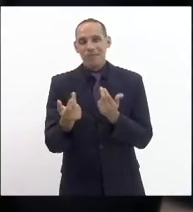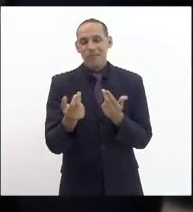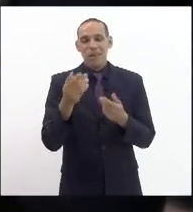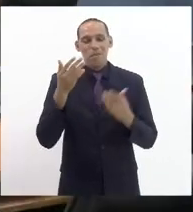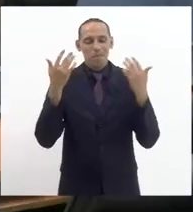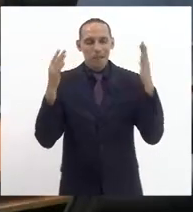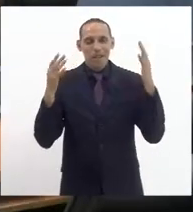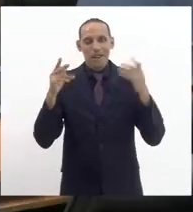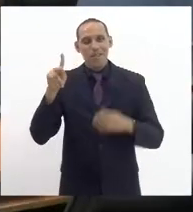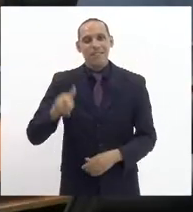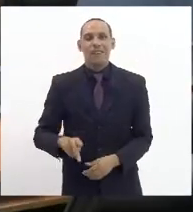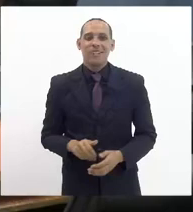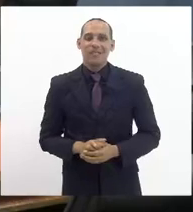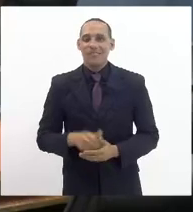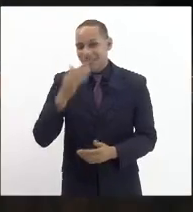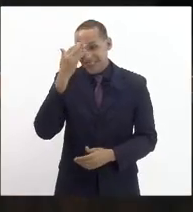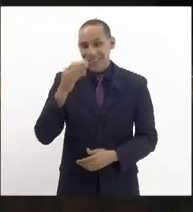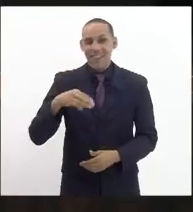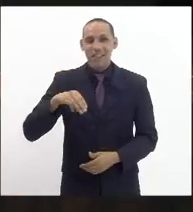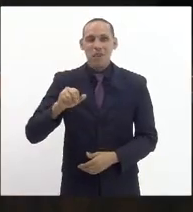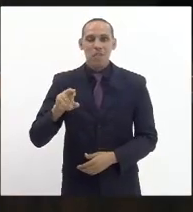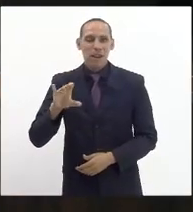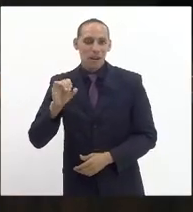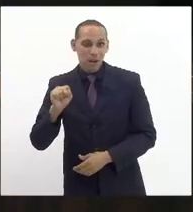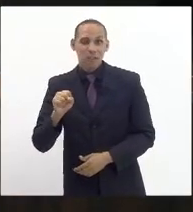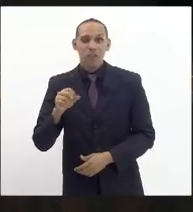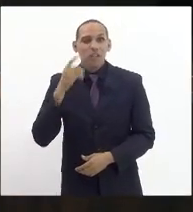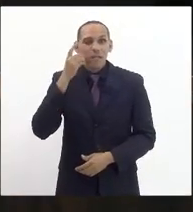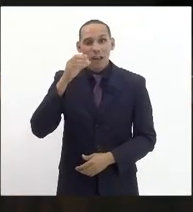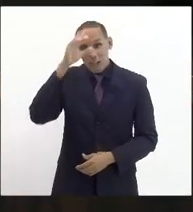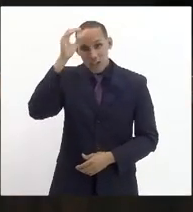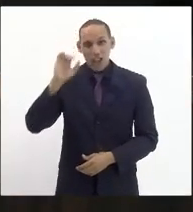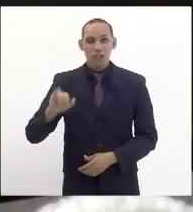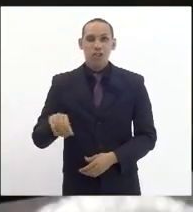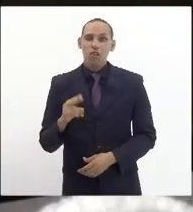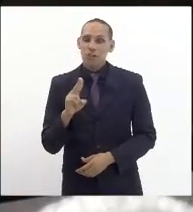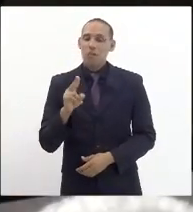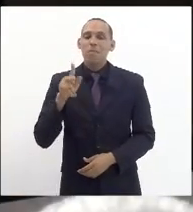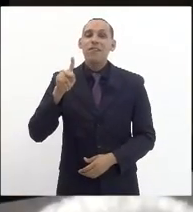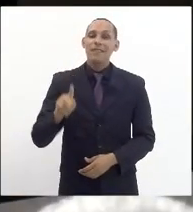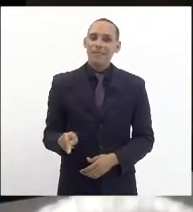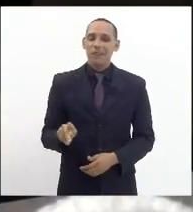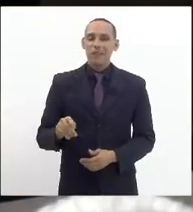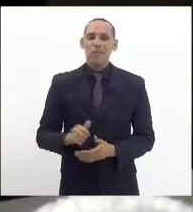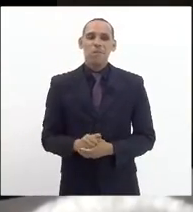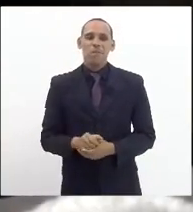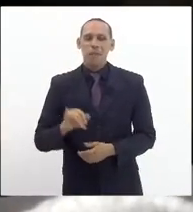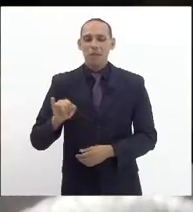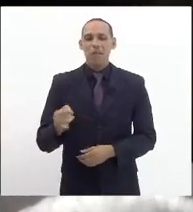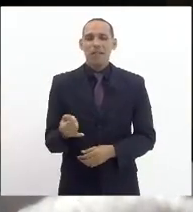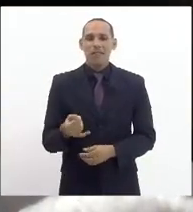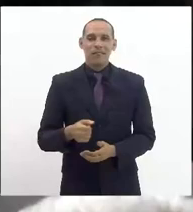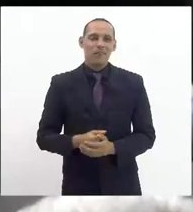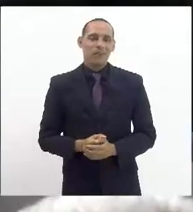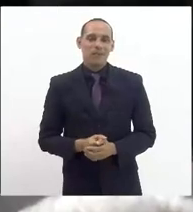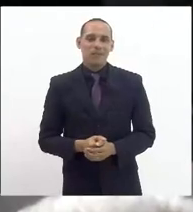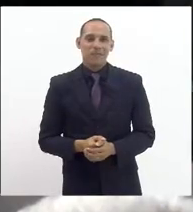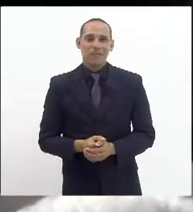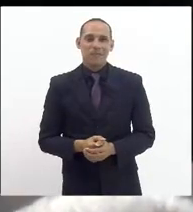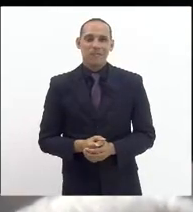presidente. Obrigado, Marcos. Deputada Tia Ju. Senhor presidente, aproveitando a